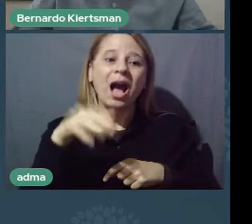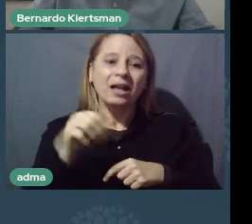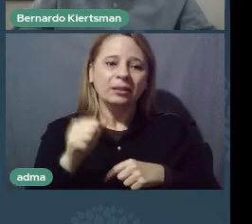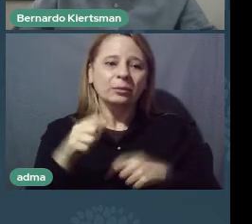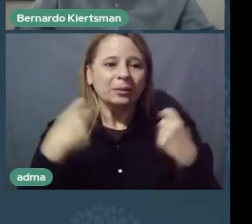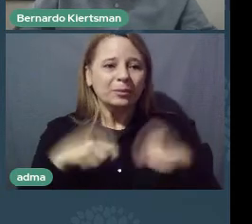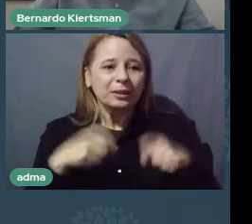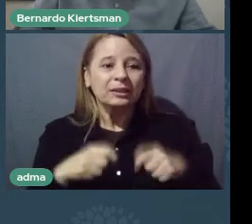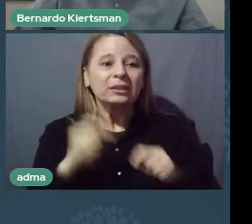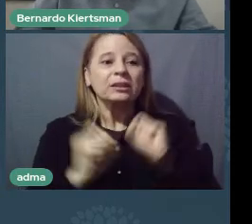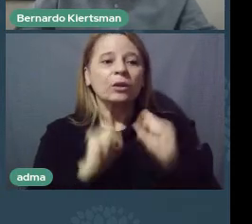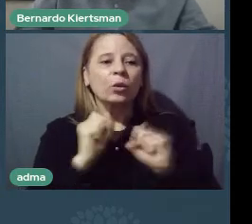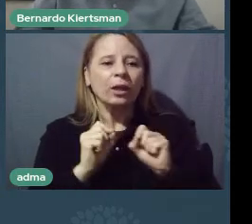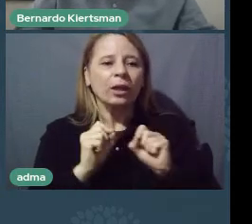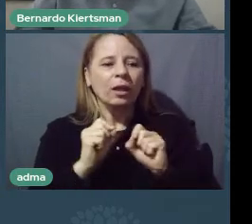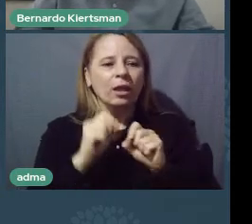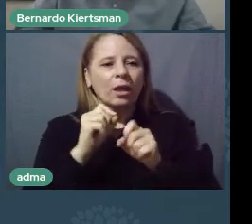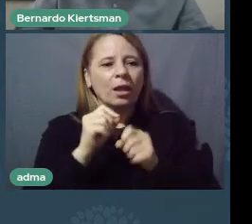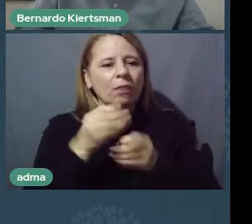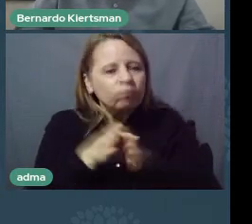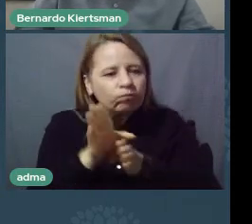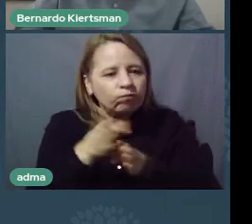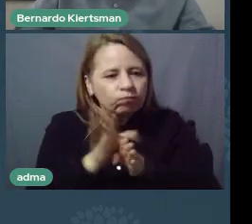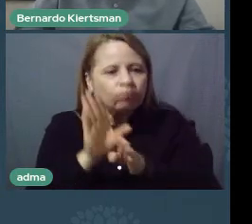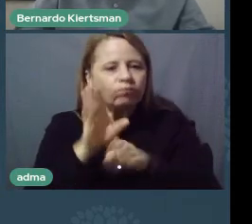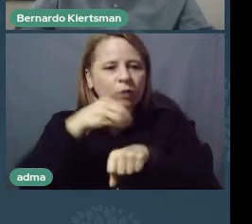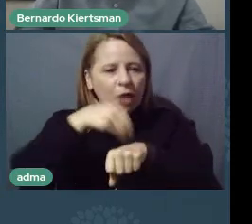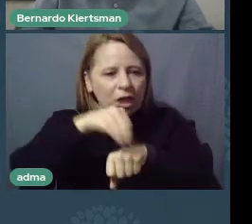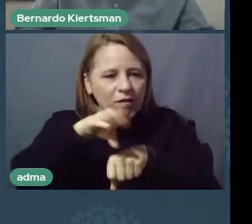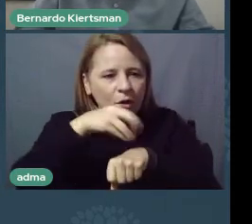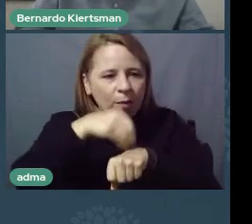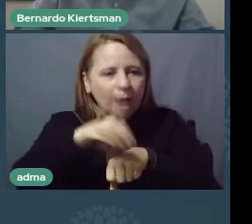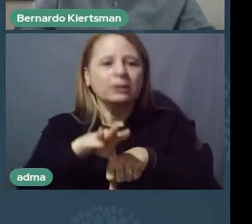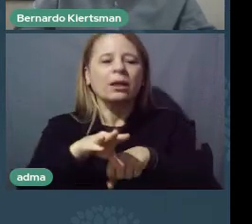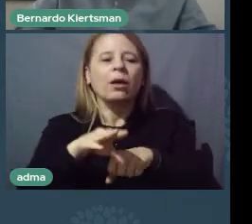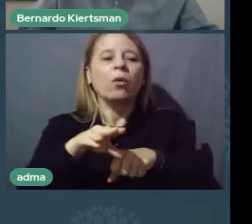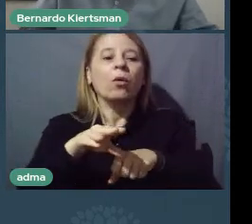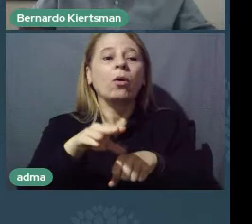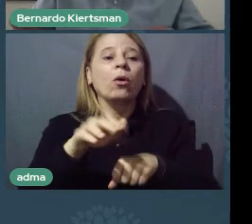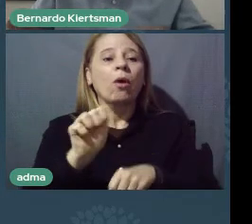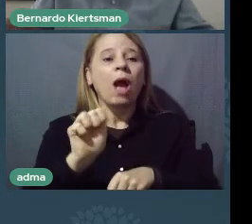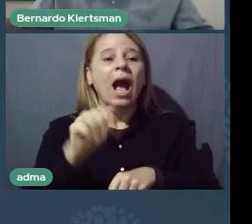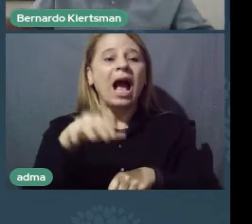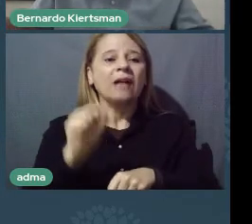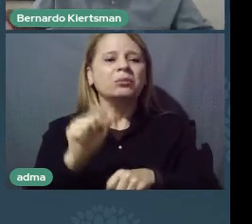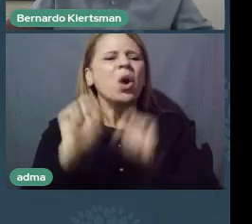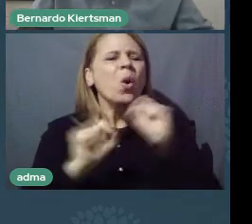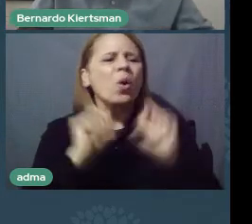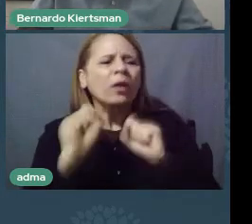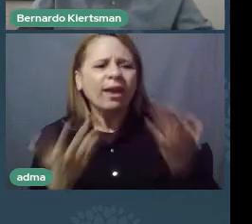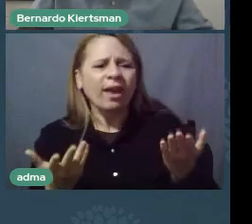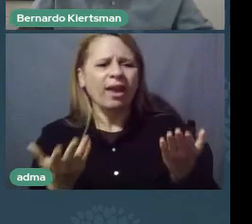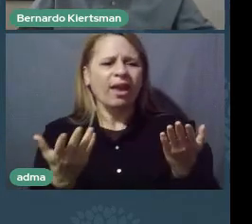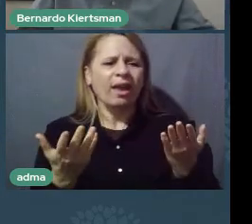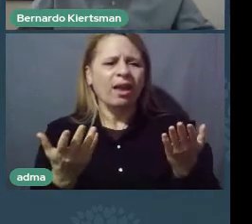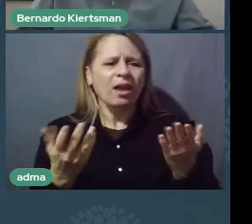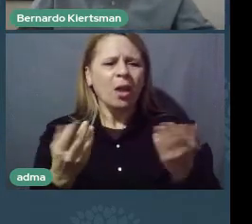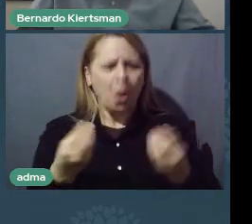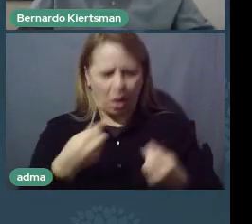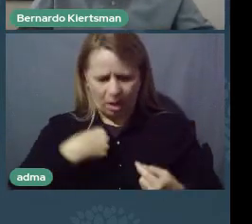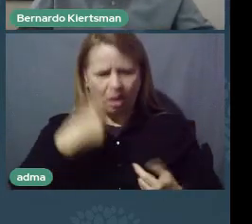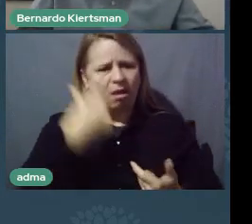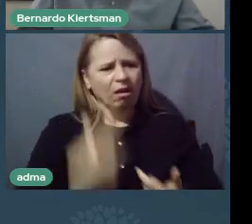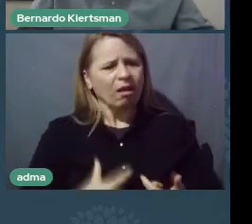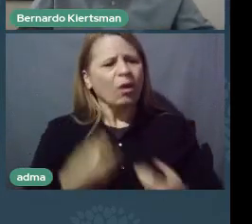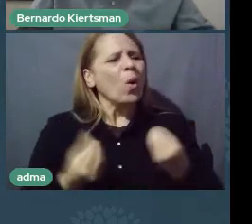moderada orientação e educação para a doença. Eles não sabem que tipo de doença tem,